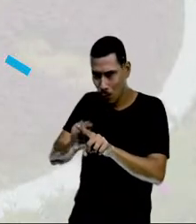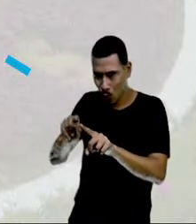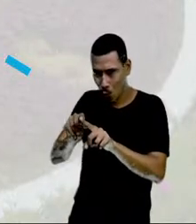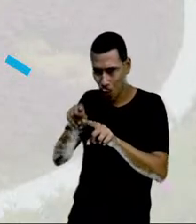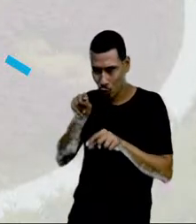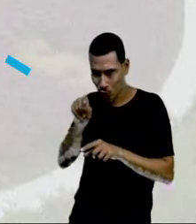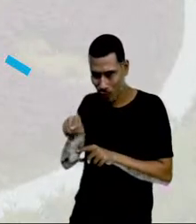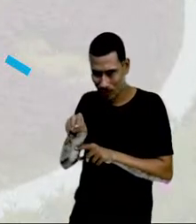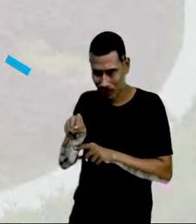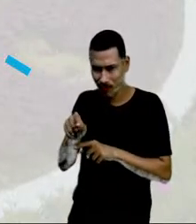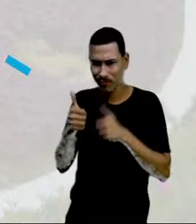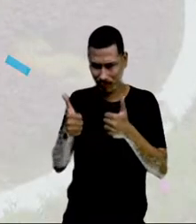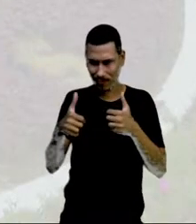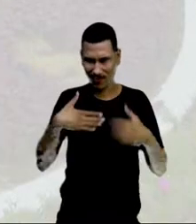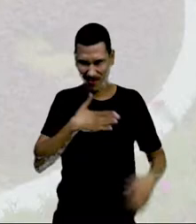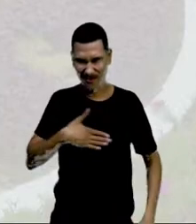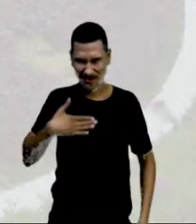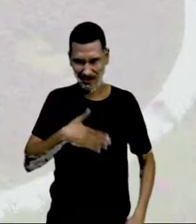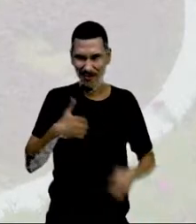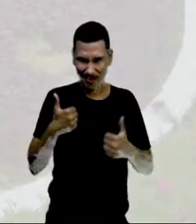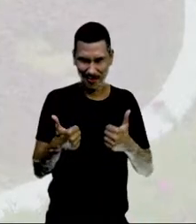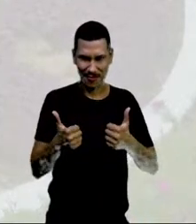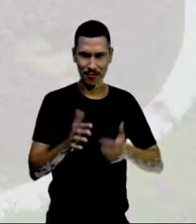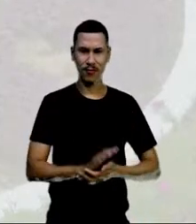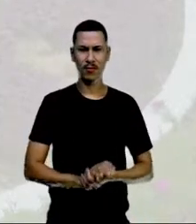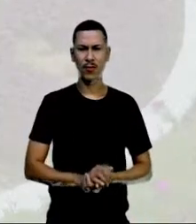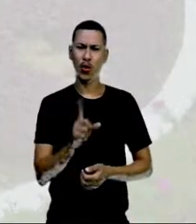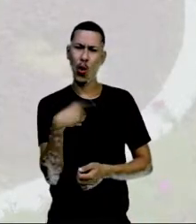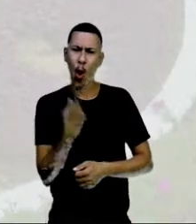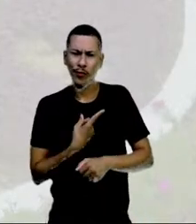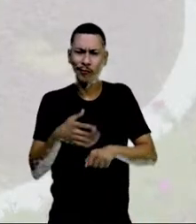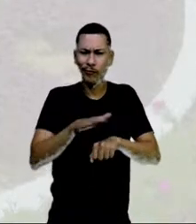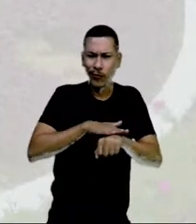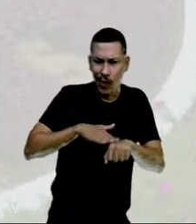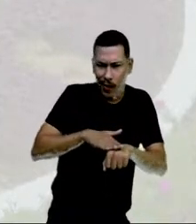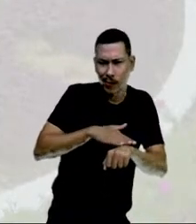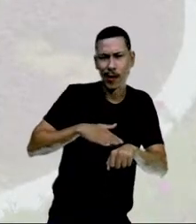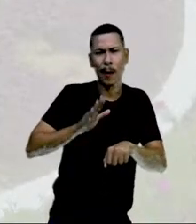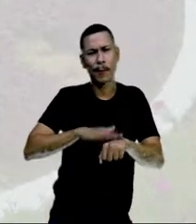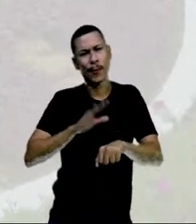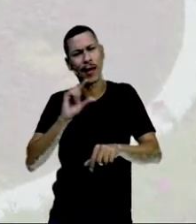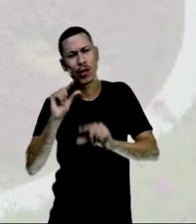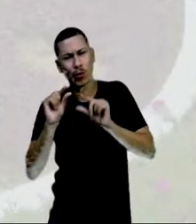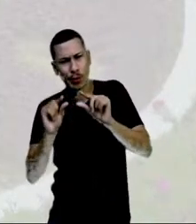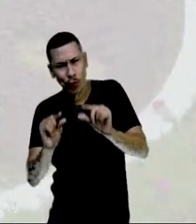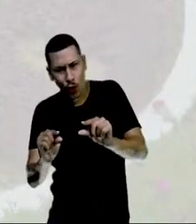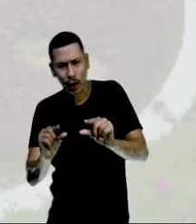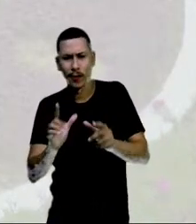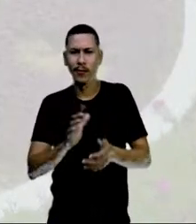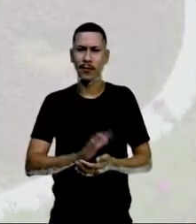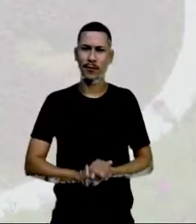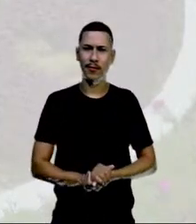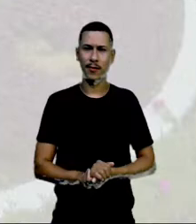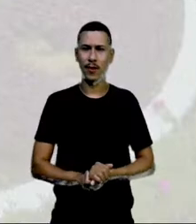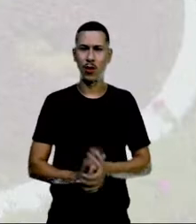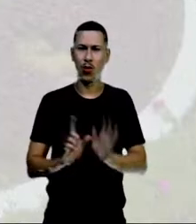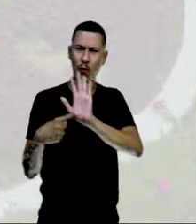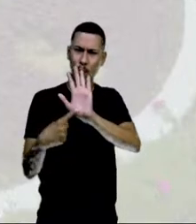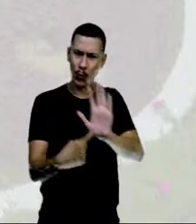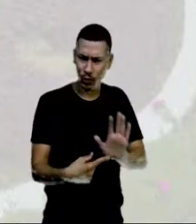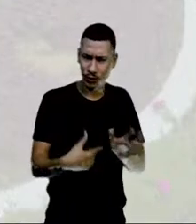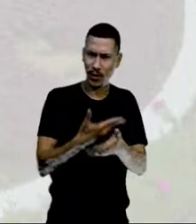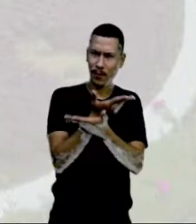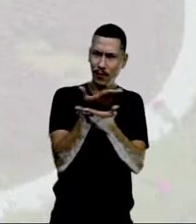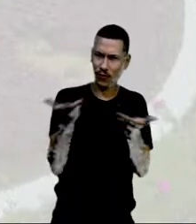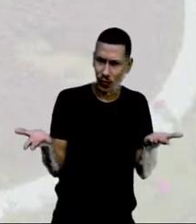comum. Gostaram? Pois é. A gente vai falar sobre isso e para isso eu vou dar uma ênfase